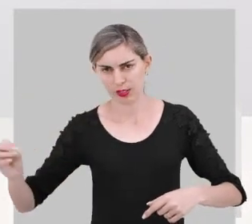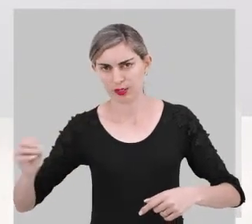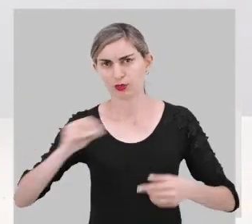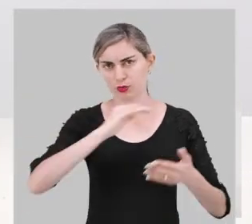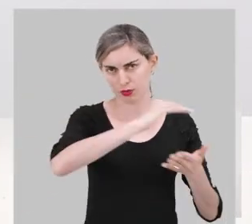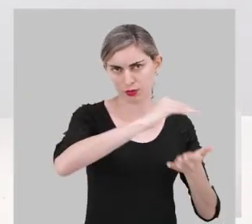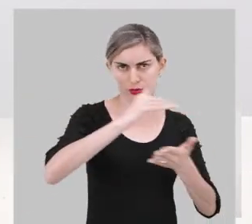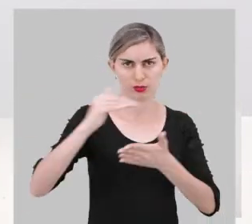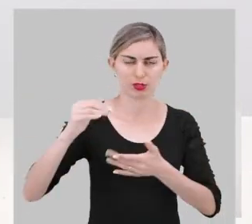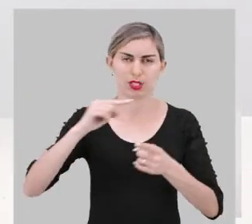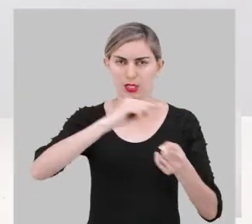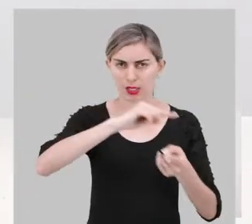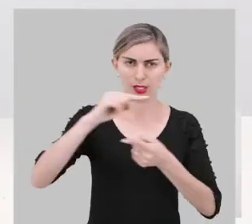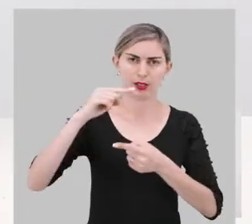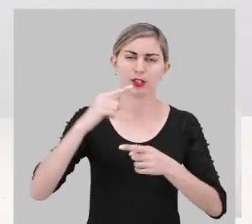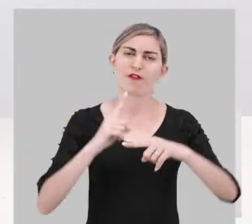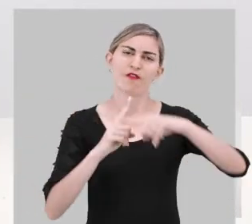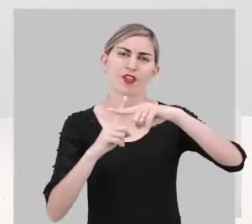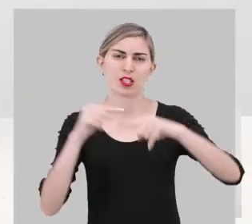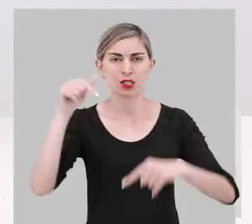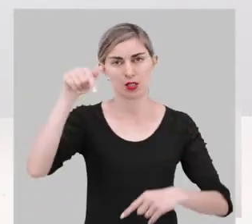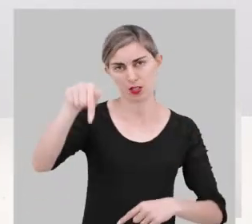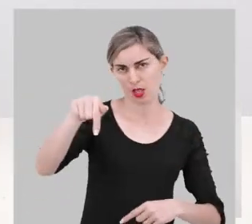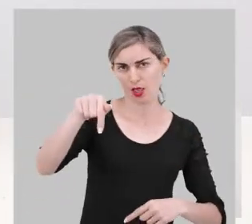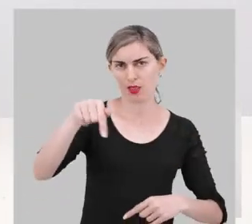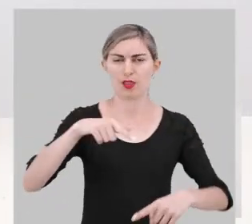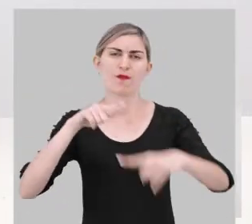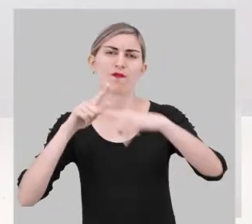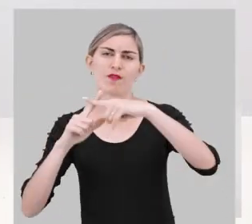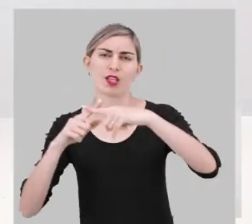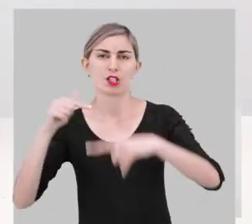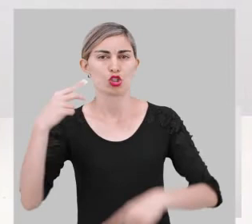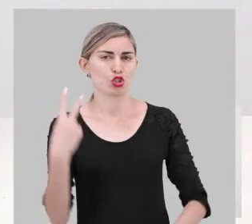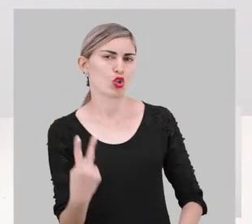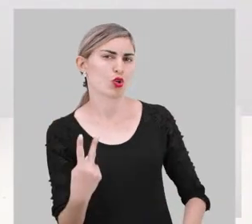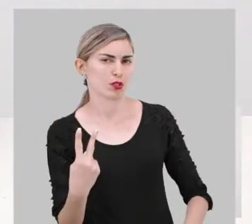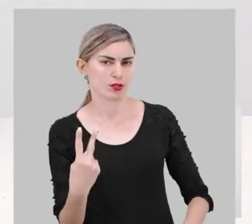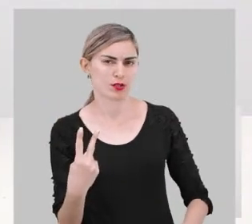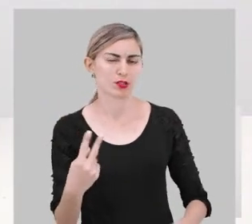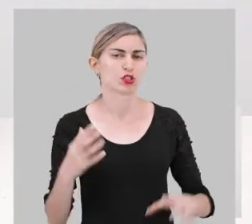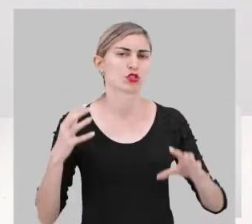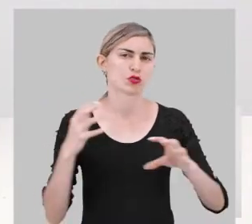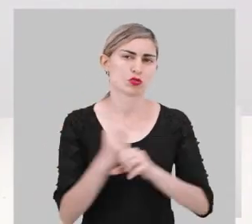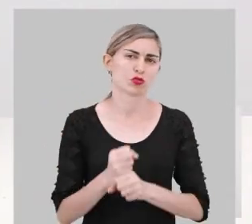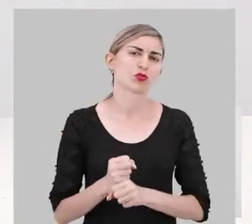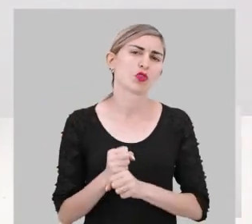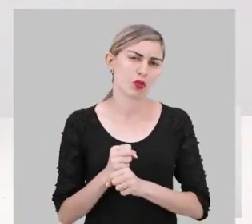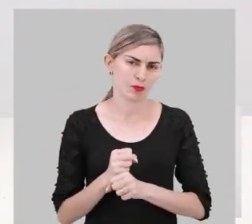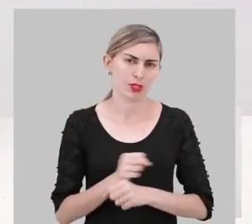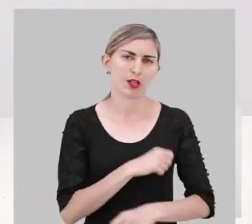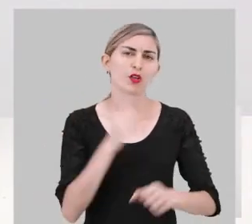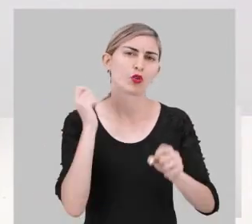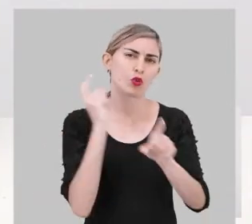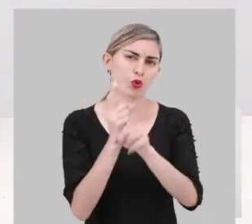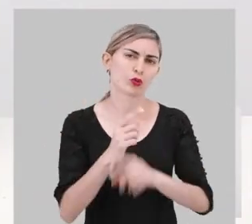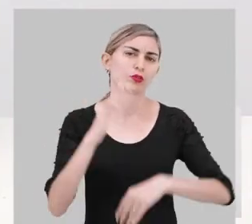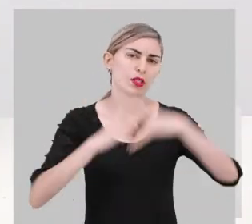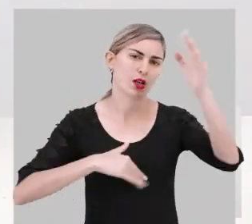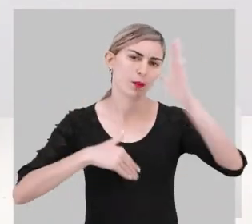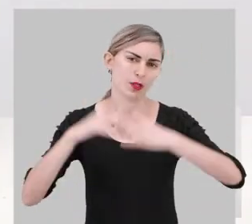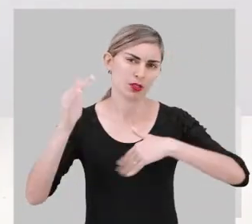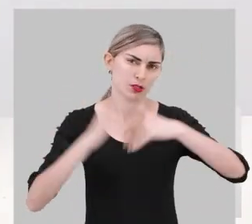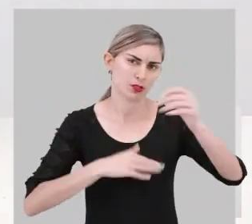latas montadas por hora, vezes 7, vezes 2 turnos. E aí eu encontraria a capacidade